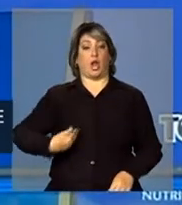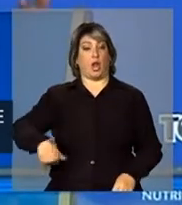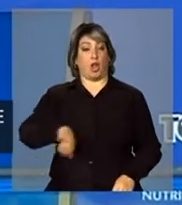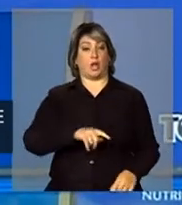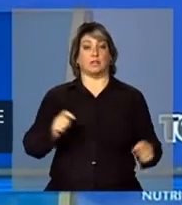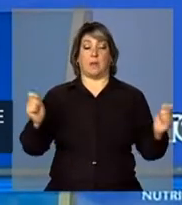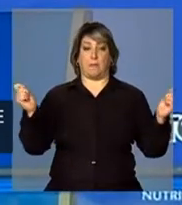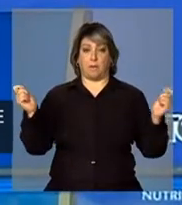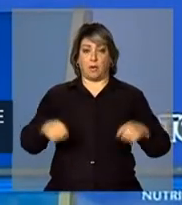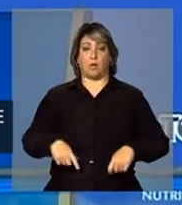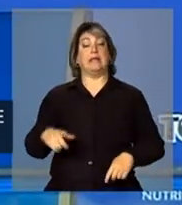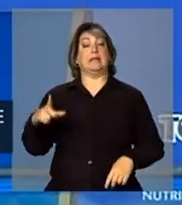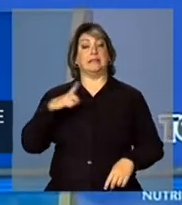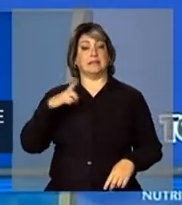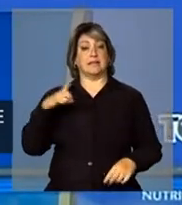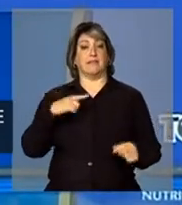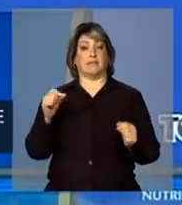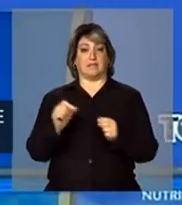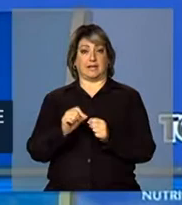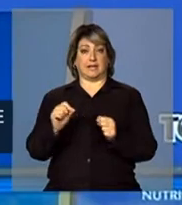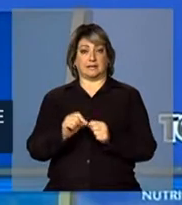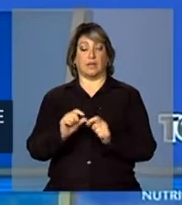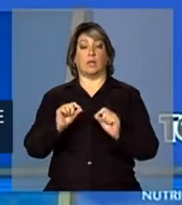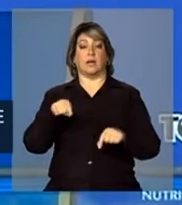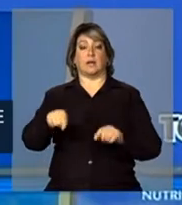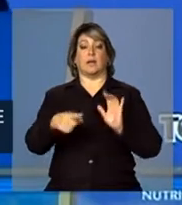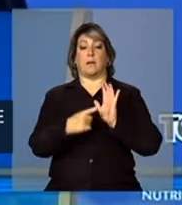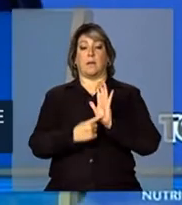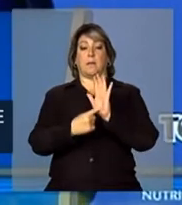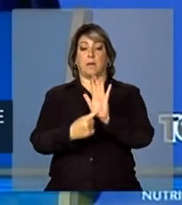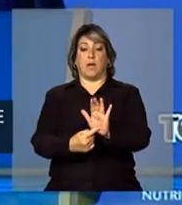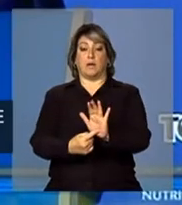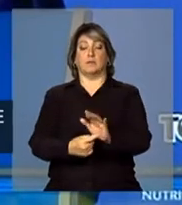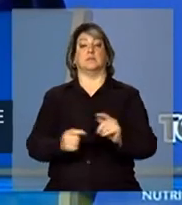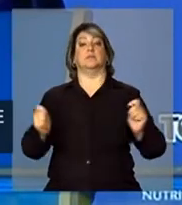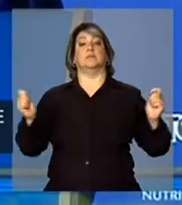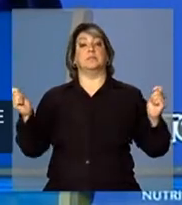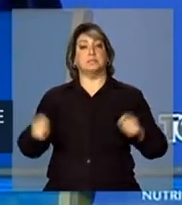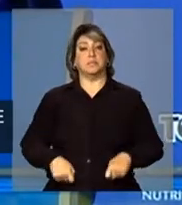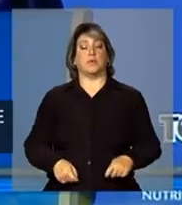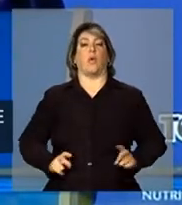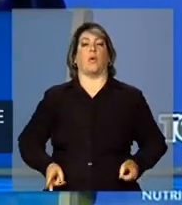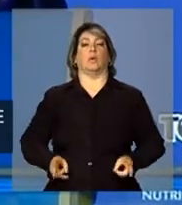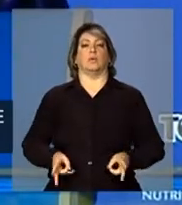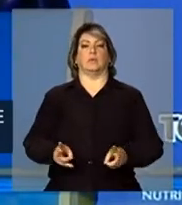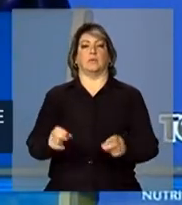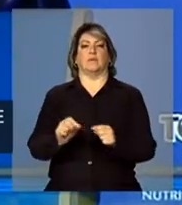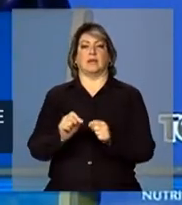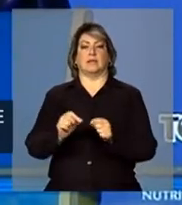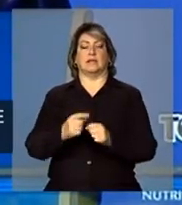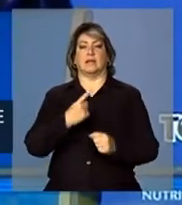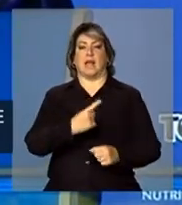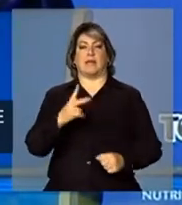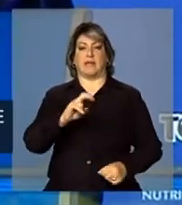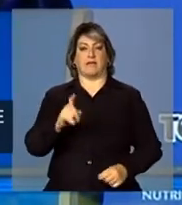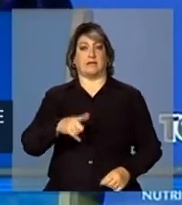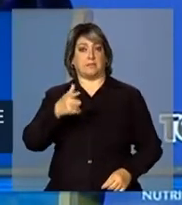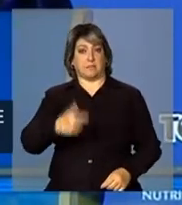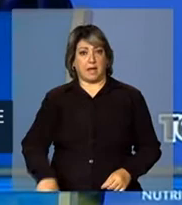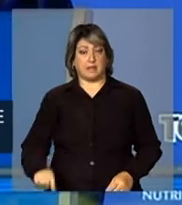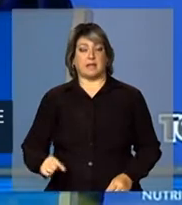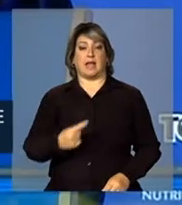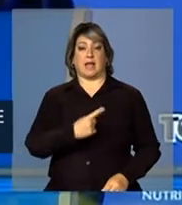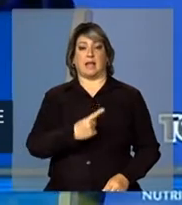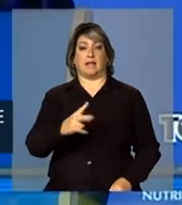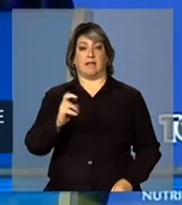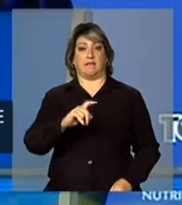e estamos fazendo, o que demonstra que é possível continuar fazendo cada vez mais e cada